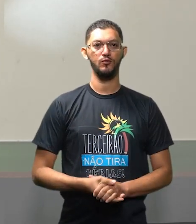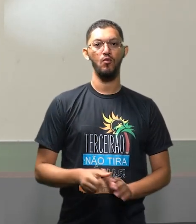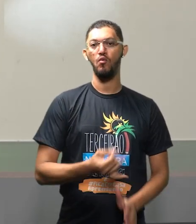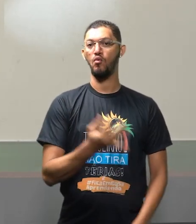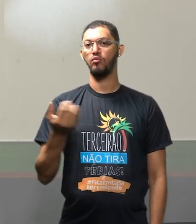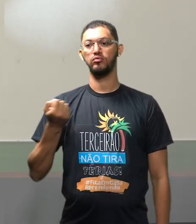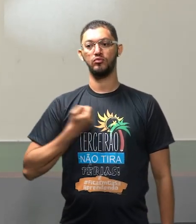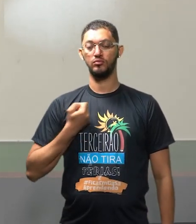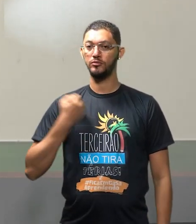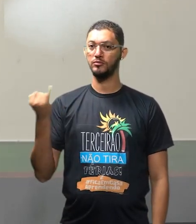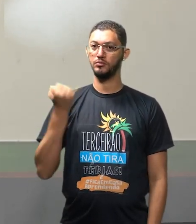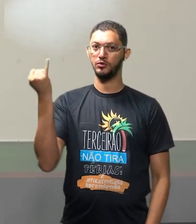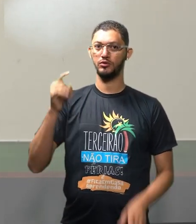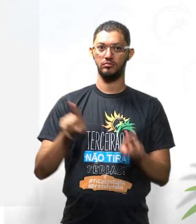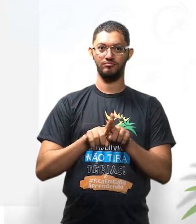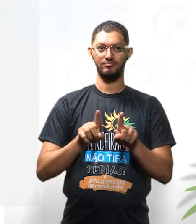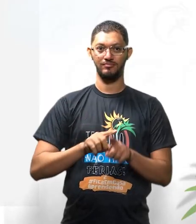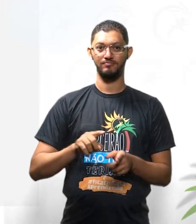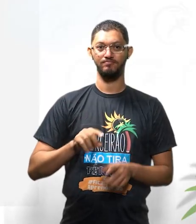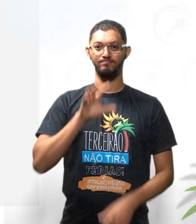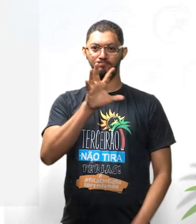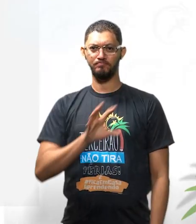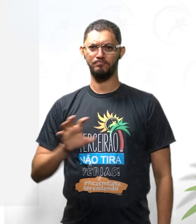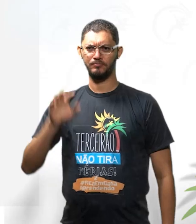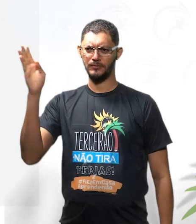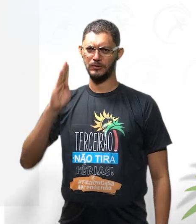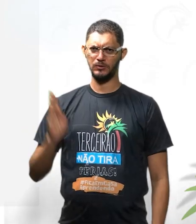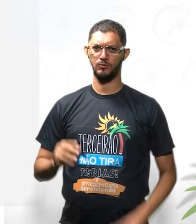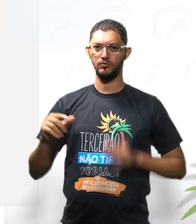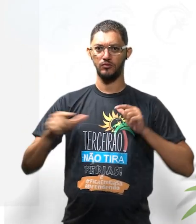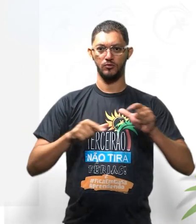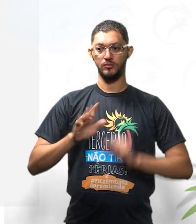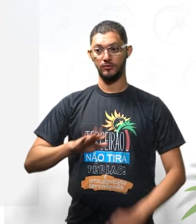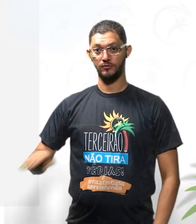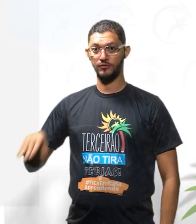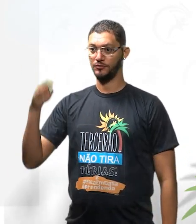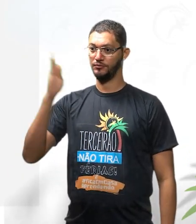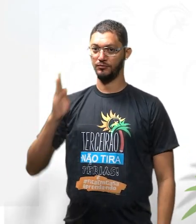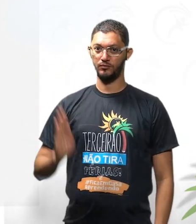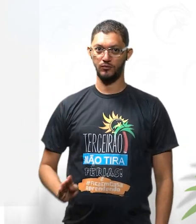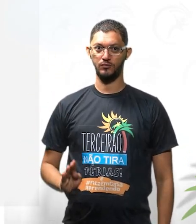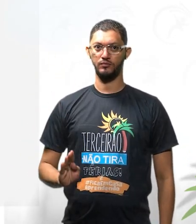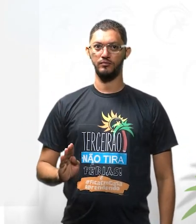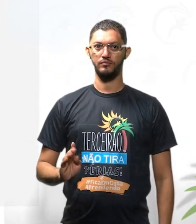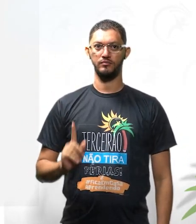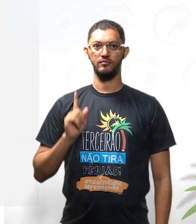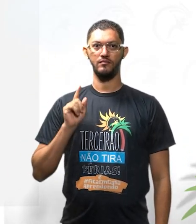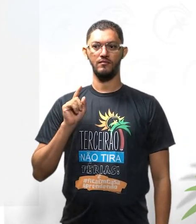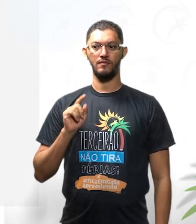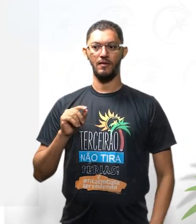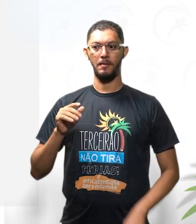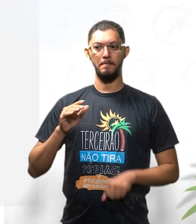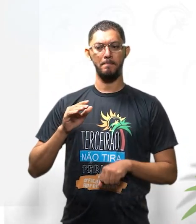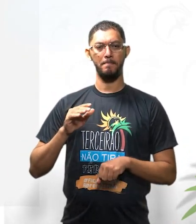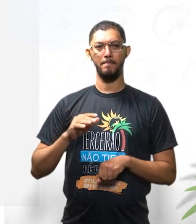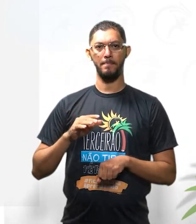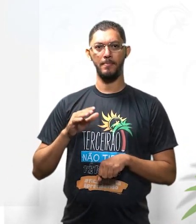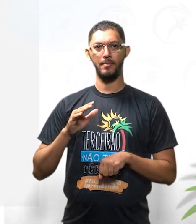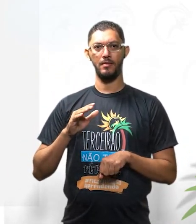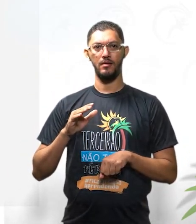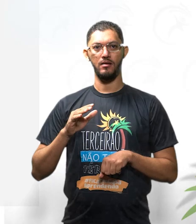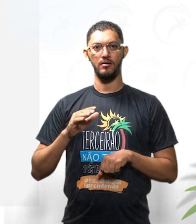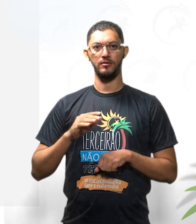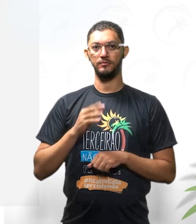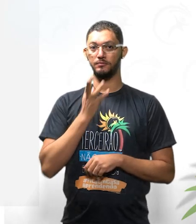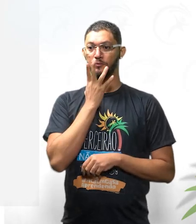dados importantes também. Na verdade, nós temos um mapa do trabalho infantil no Brasil, onde esse mapa está com cores